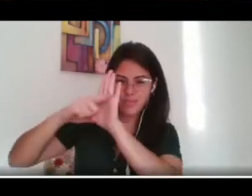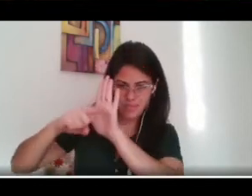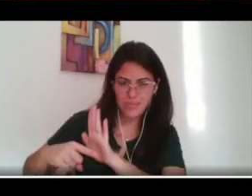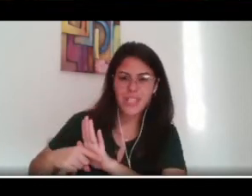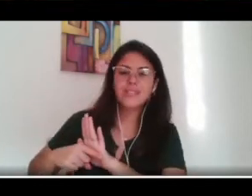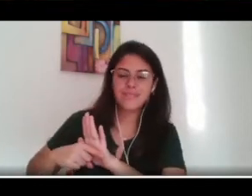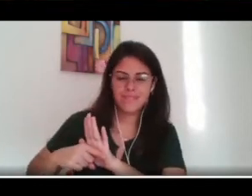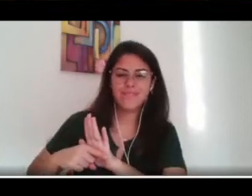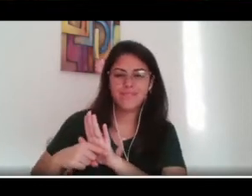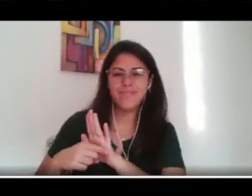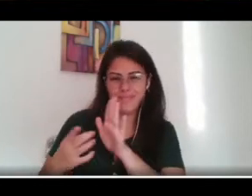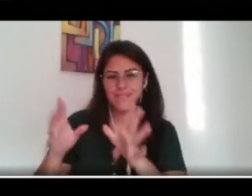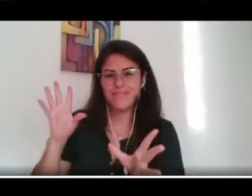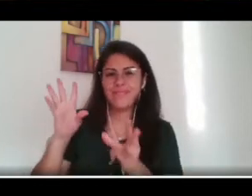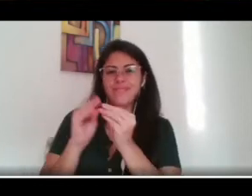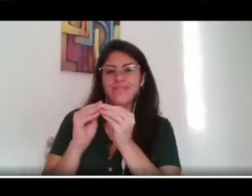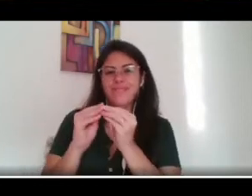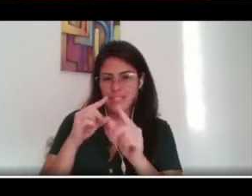13,6